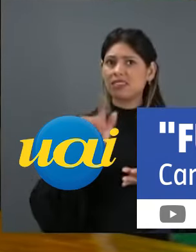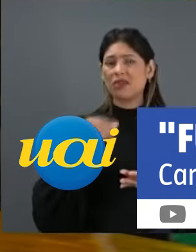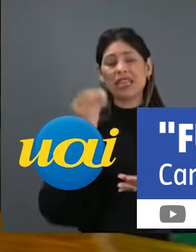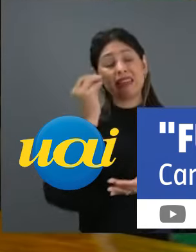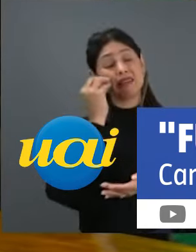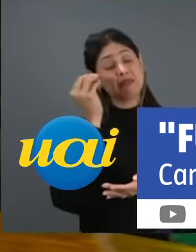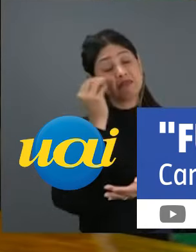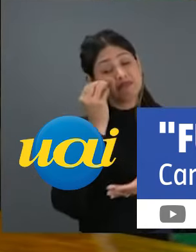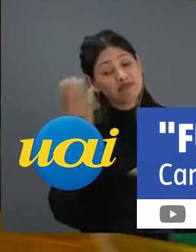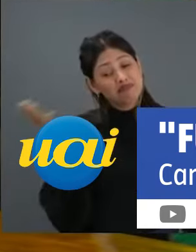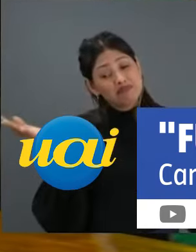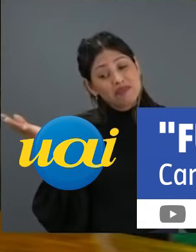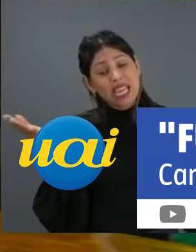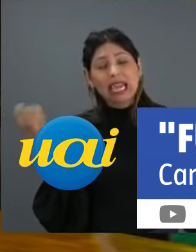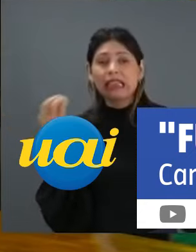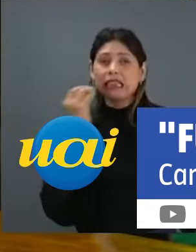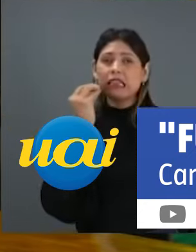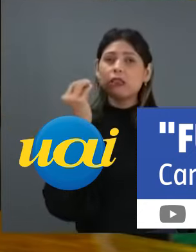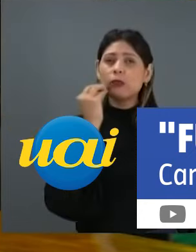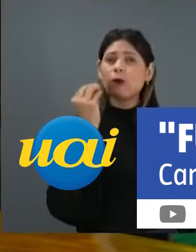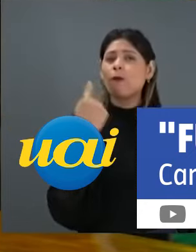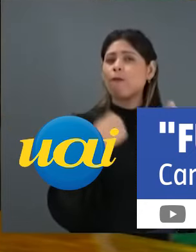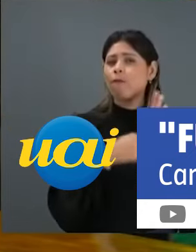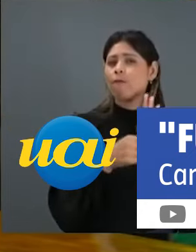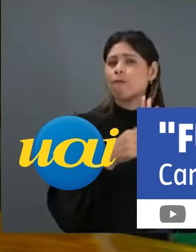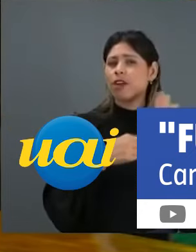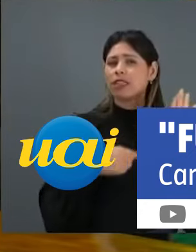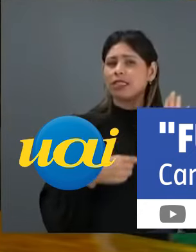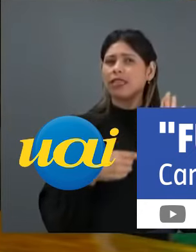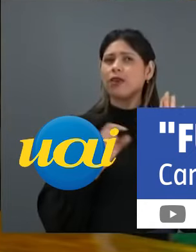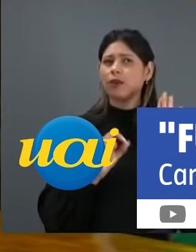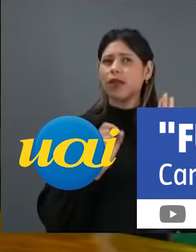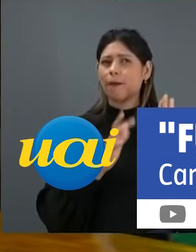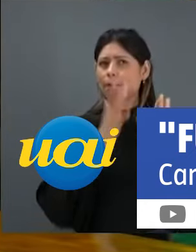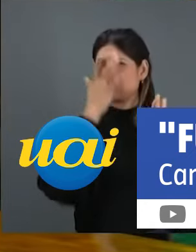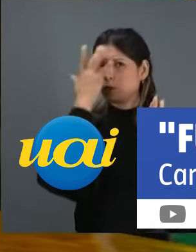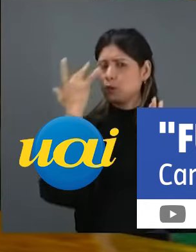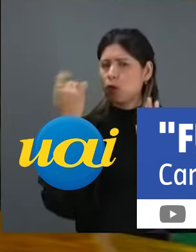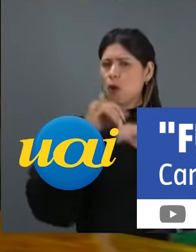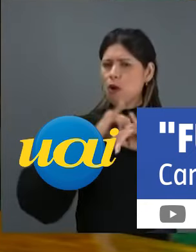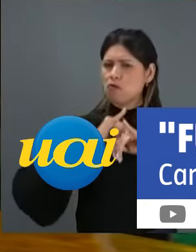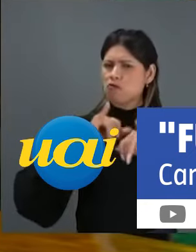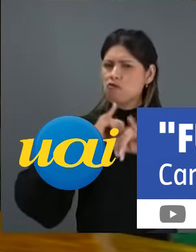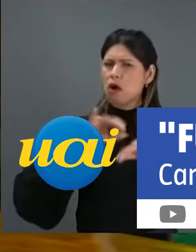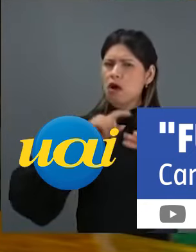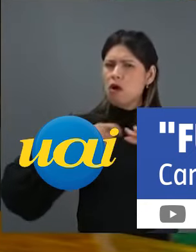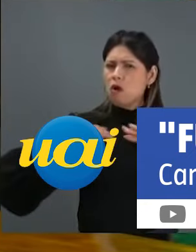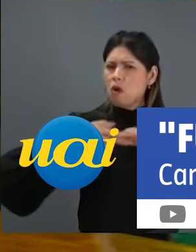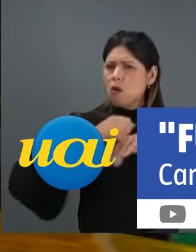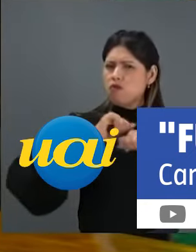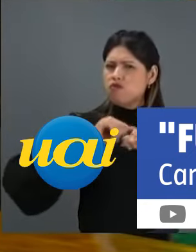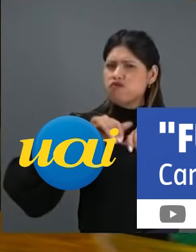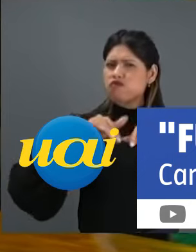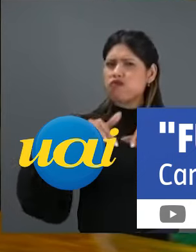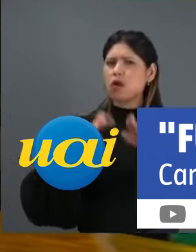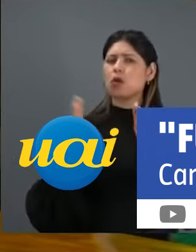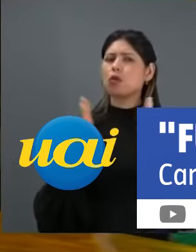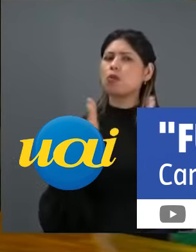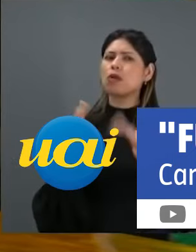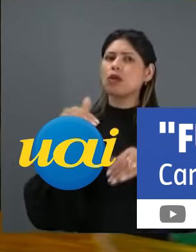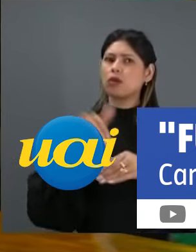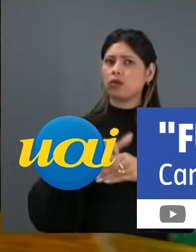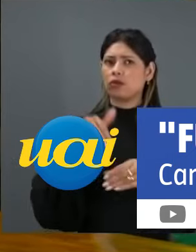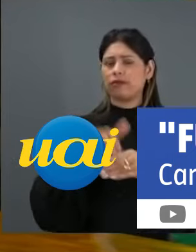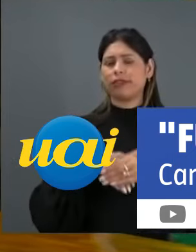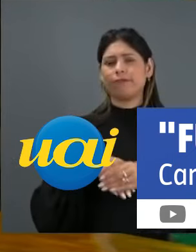tentou fazer, vetar a punição a quem dissemina fake news no processo eleitoral. É um absurdo.